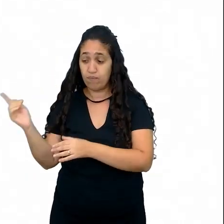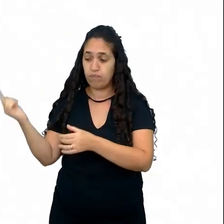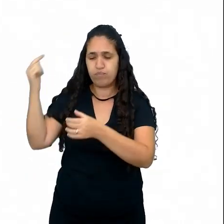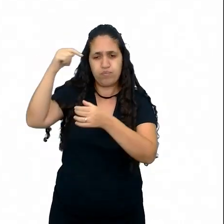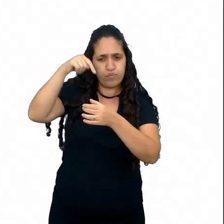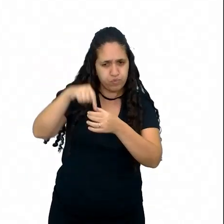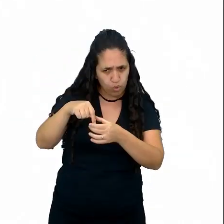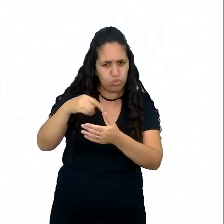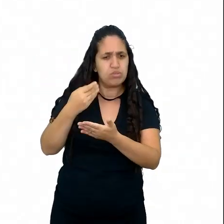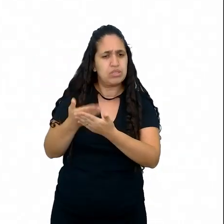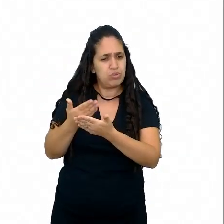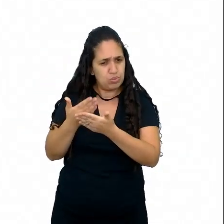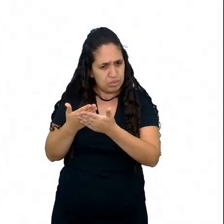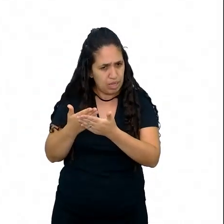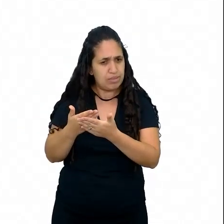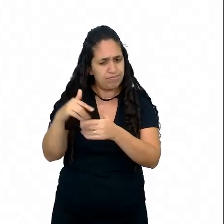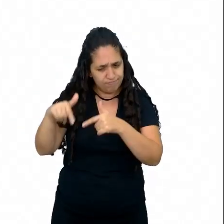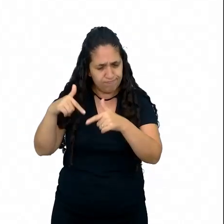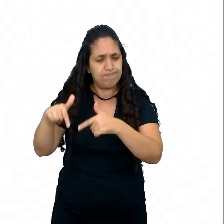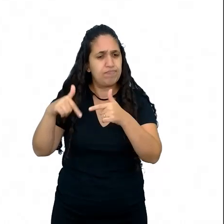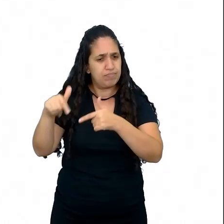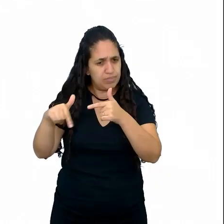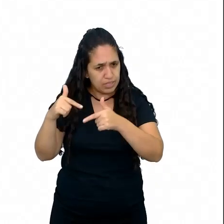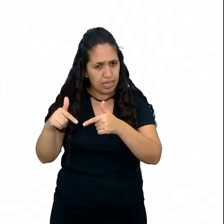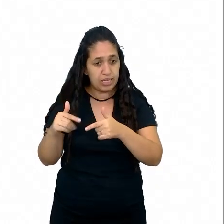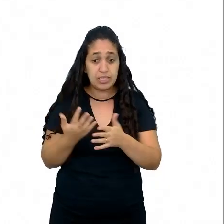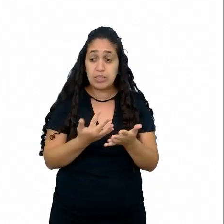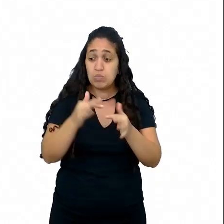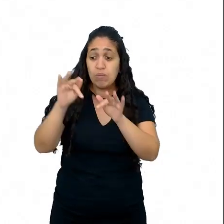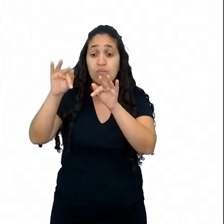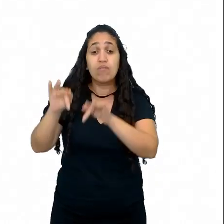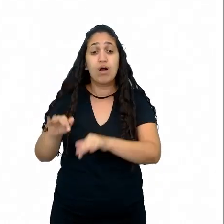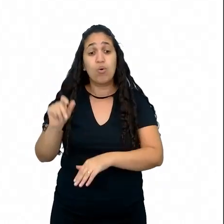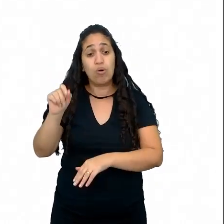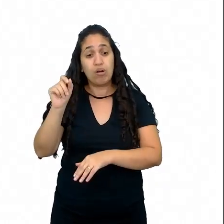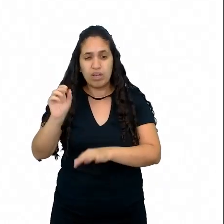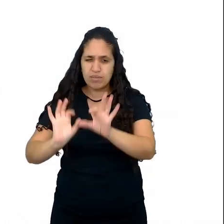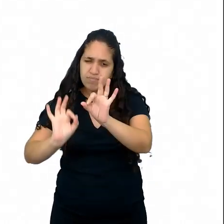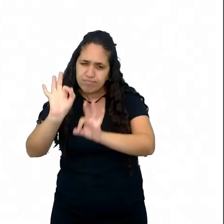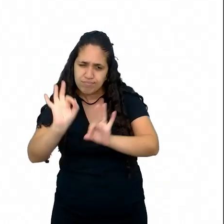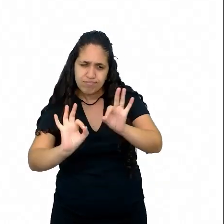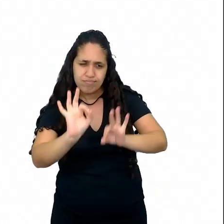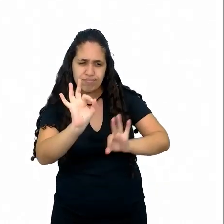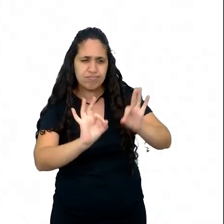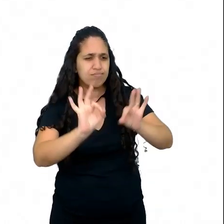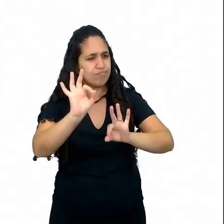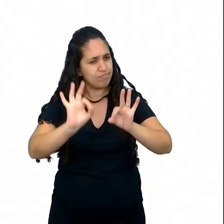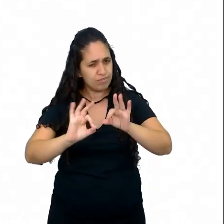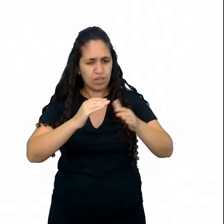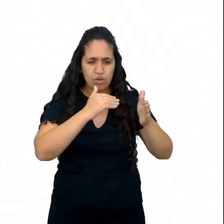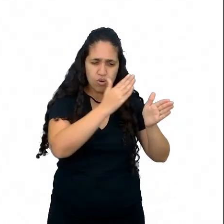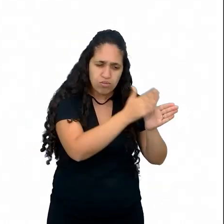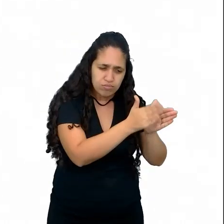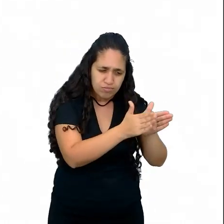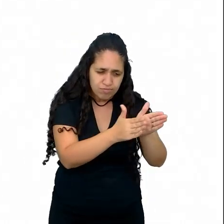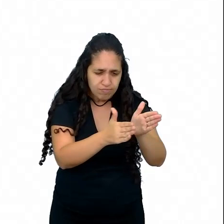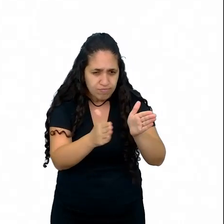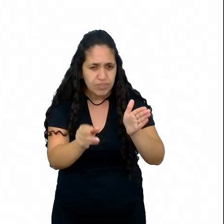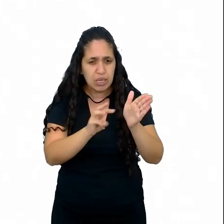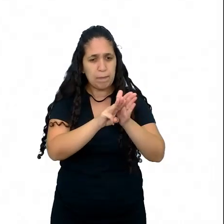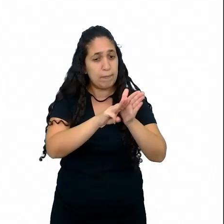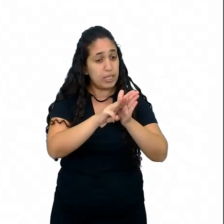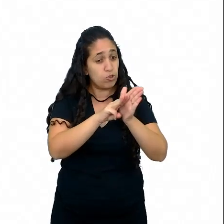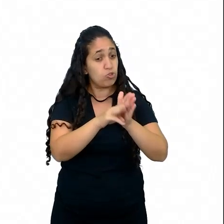disso daí para a gente poder trabalhar. E, por final, elaborar de fato o planejamento, considerando, se possível, as etapas iniciais da metodologia